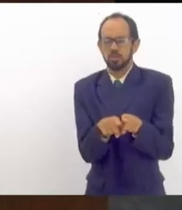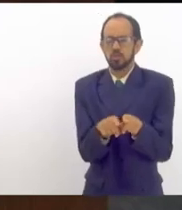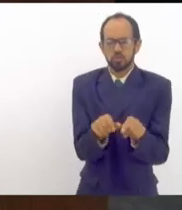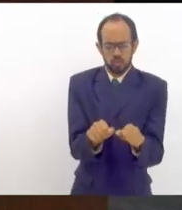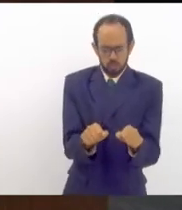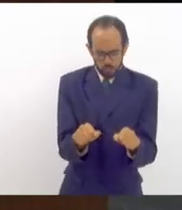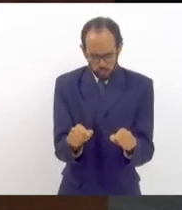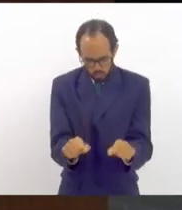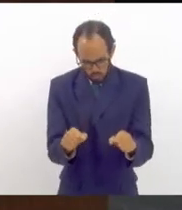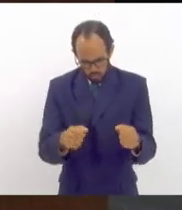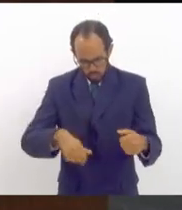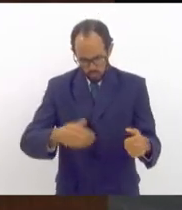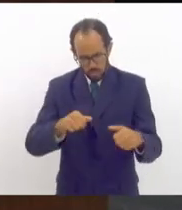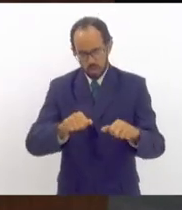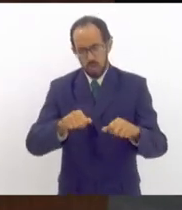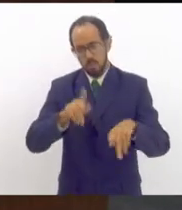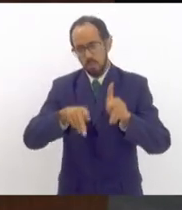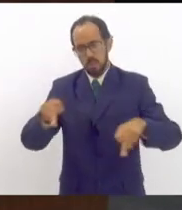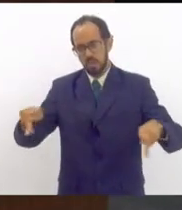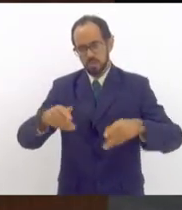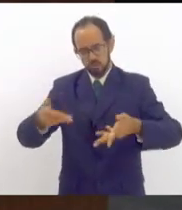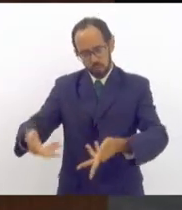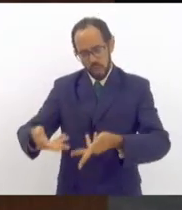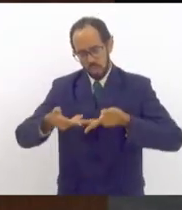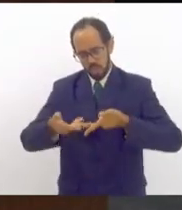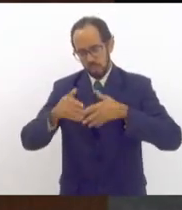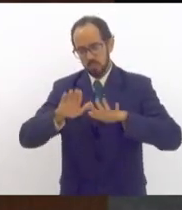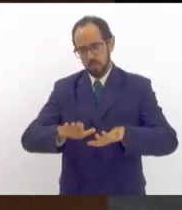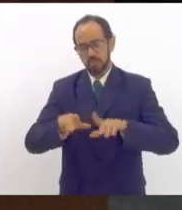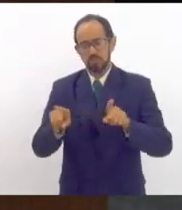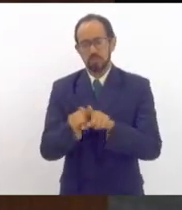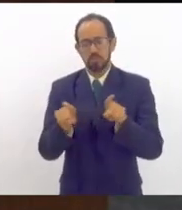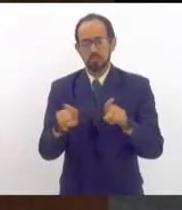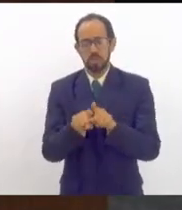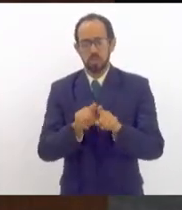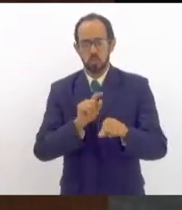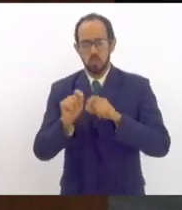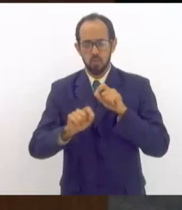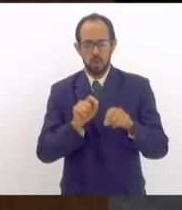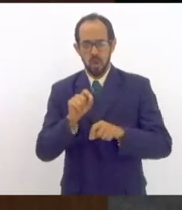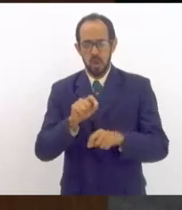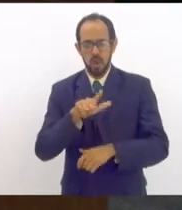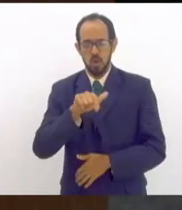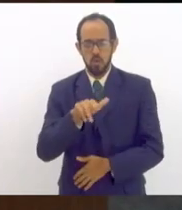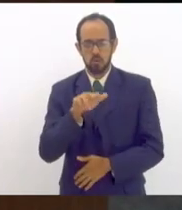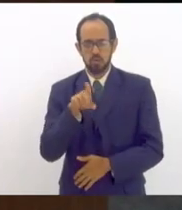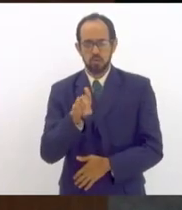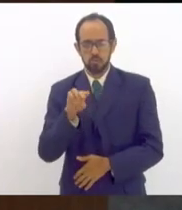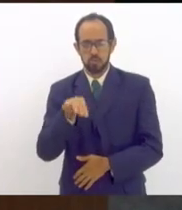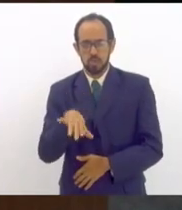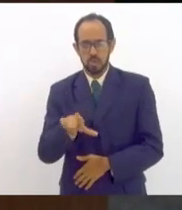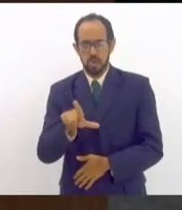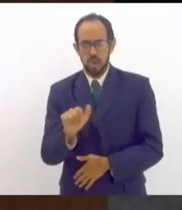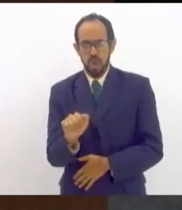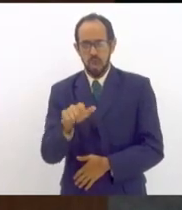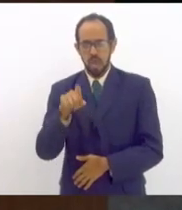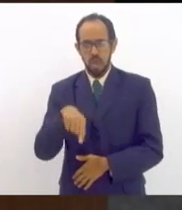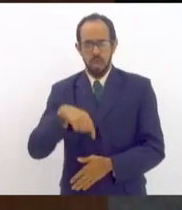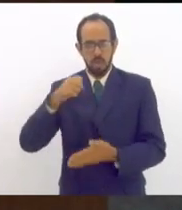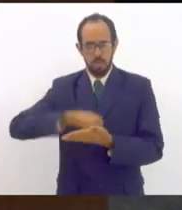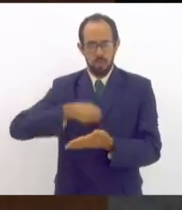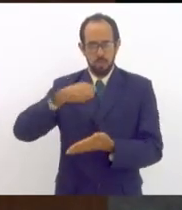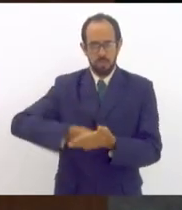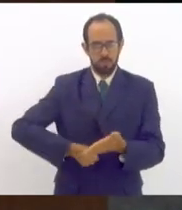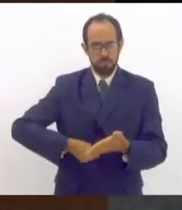público que atende mas é evidente também que essa a Ludmila é uma militante ativa